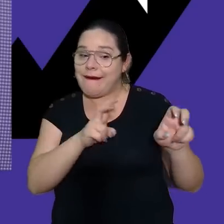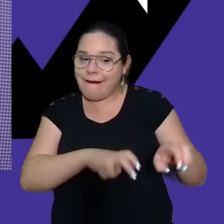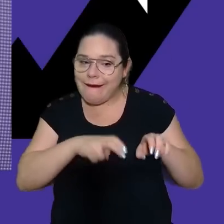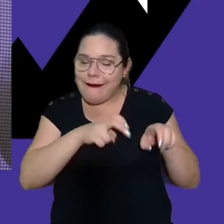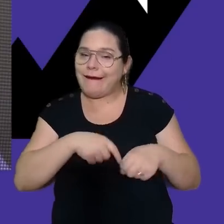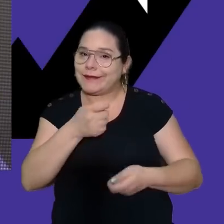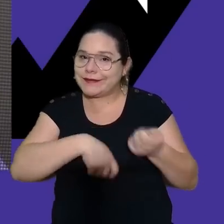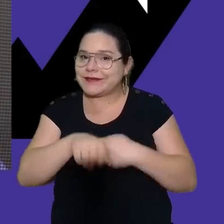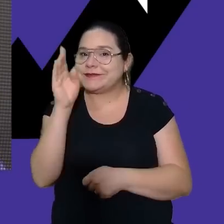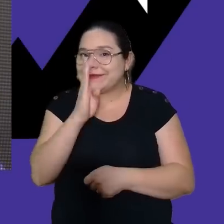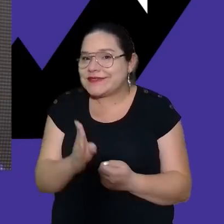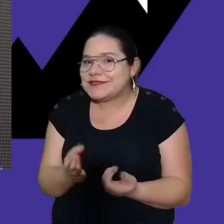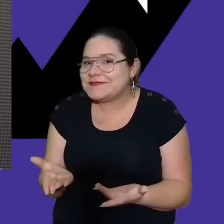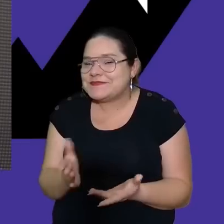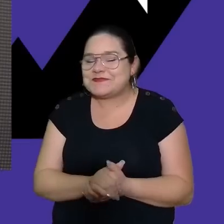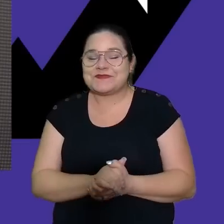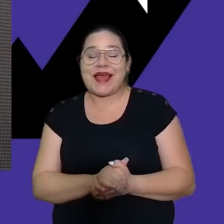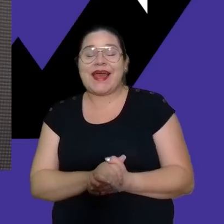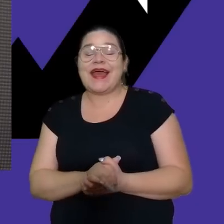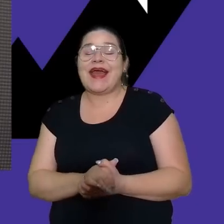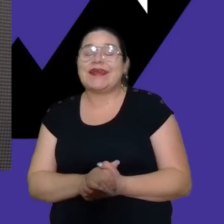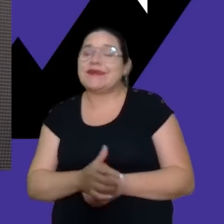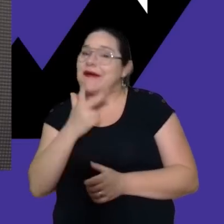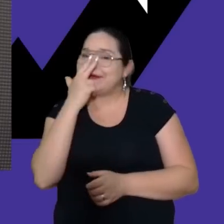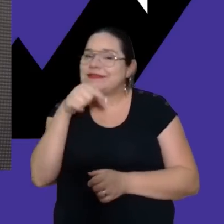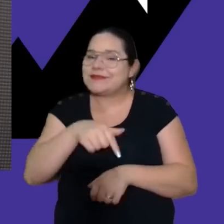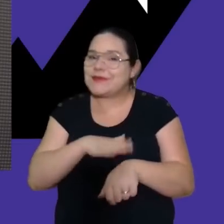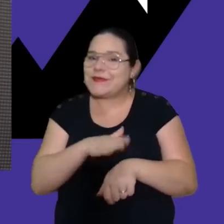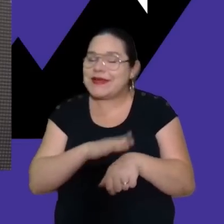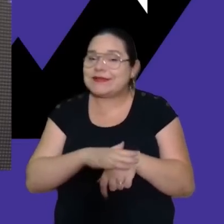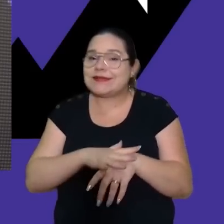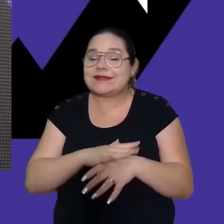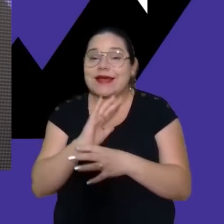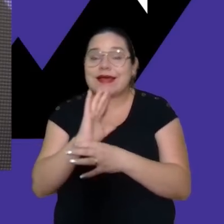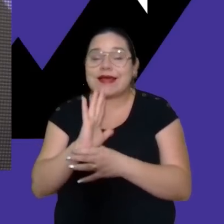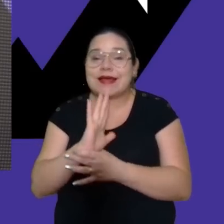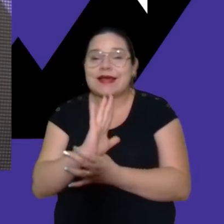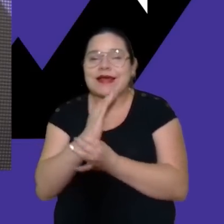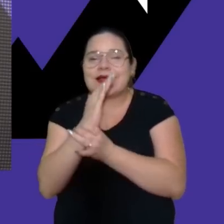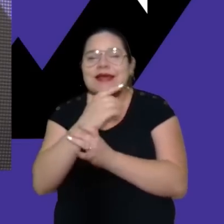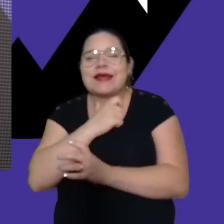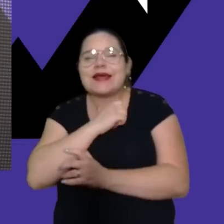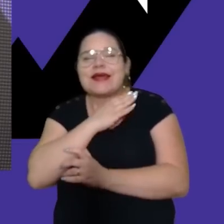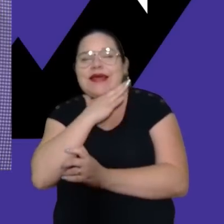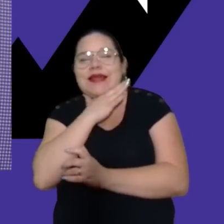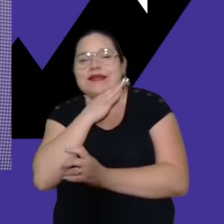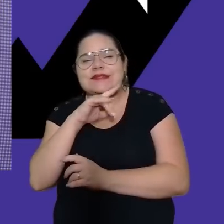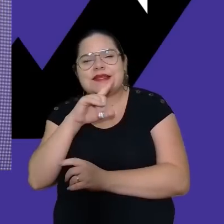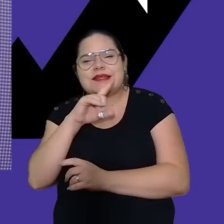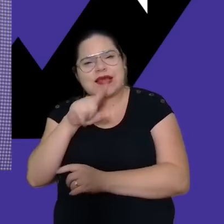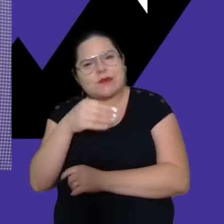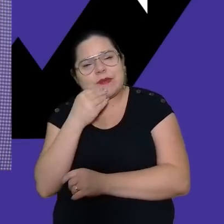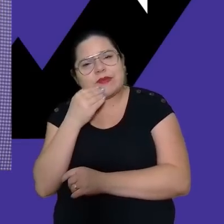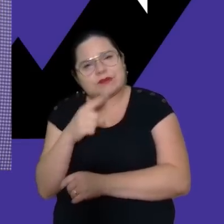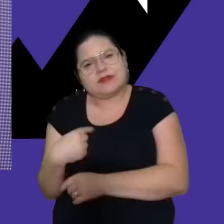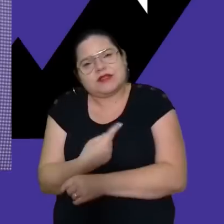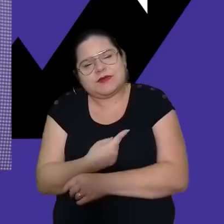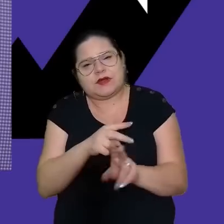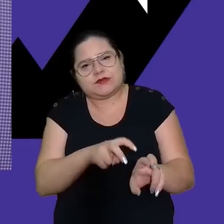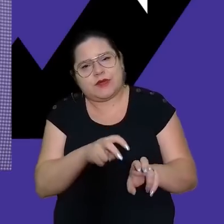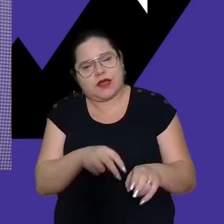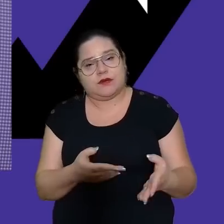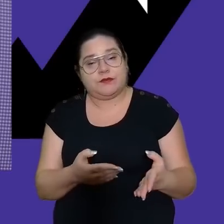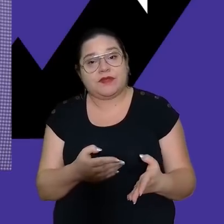né? Então, eu acho que nesse momento, essa crise toda, no fundo, é uma grande oportunidade para a gente, desde que a gente faça a lição de